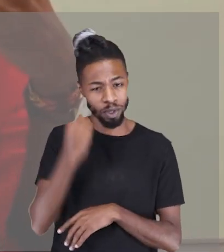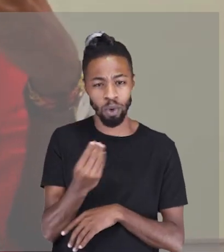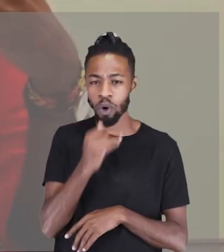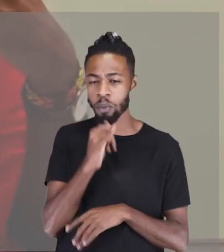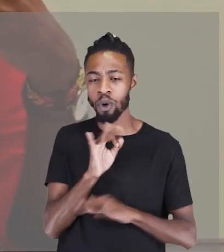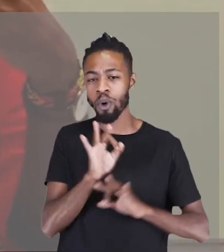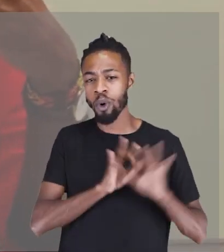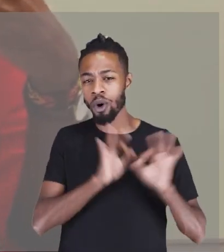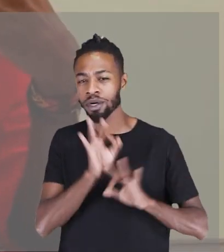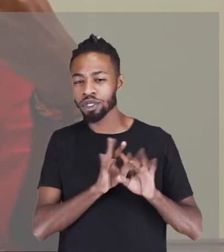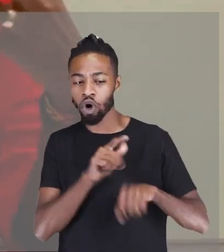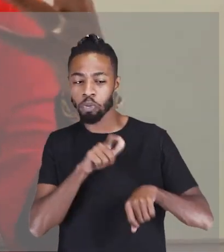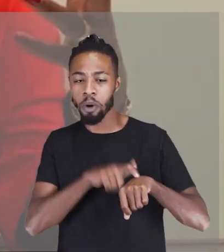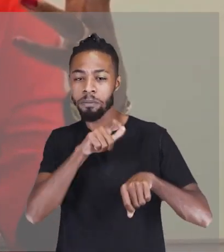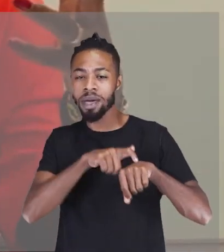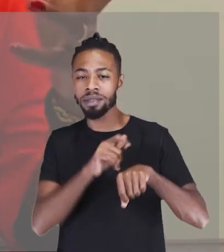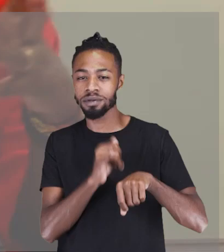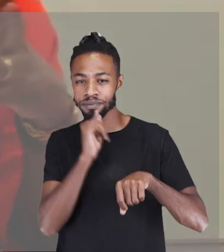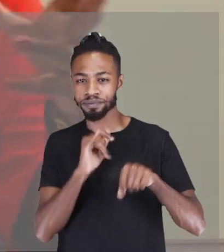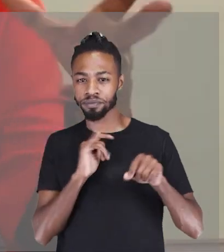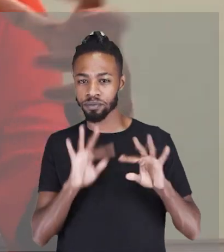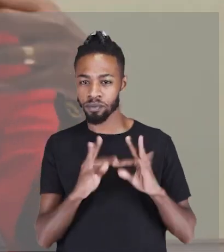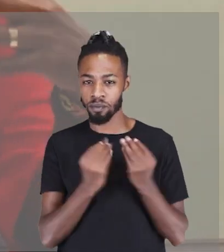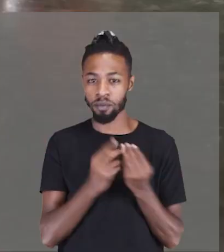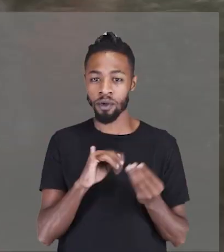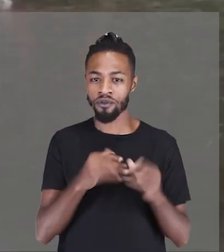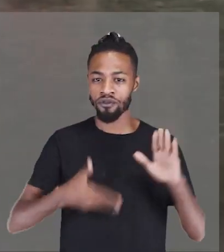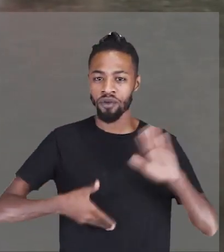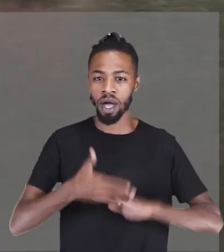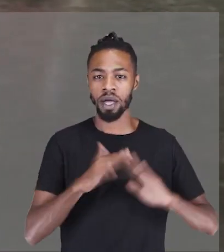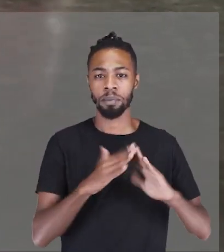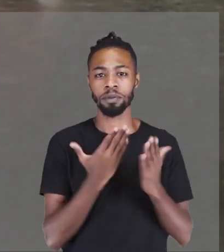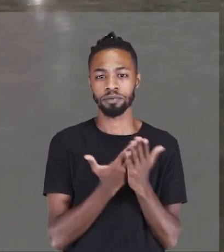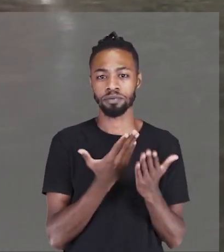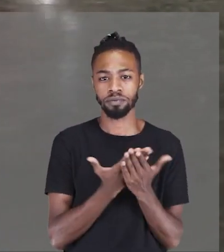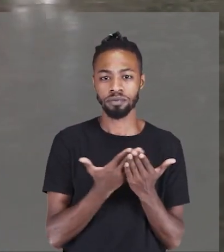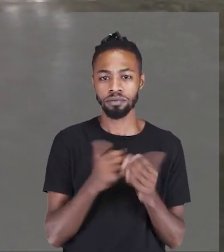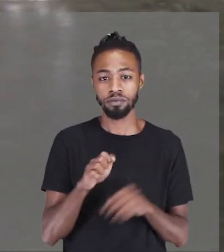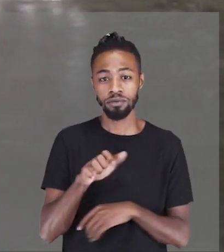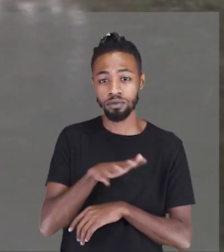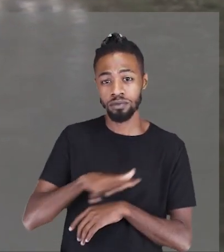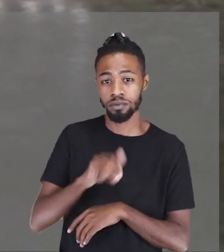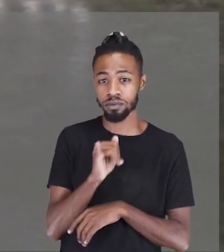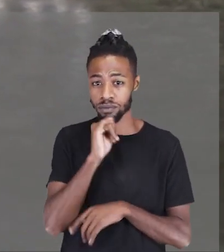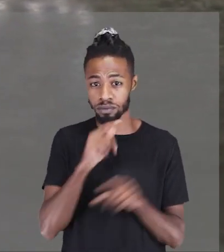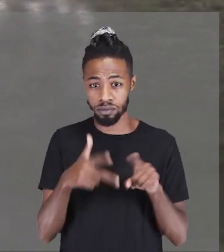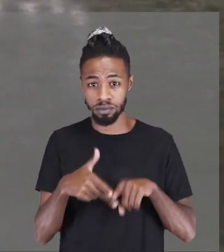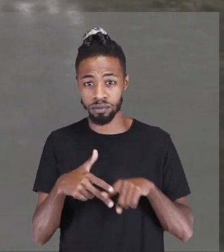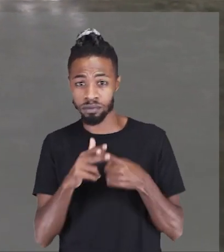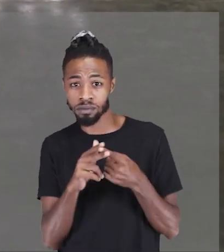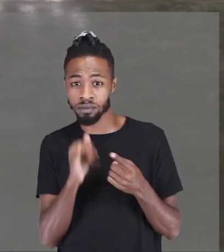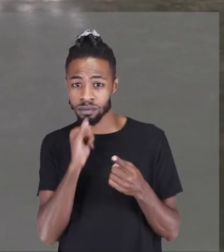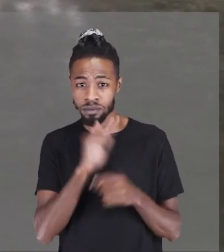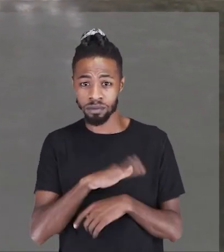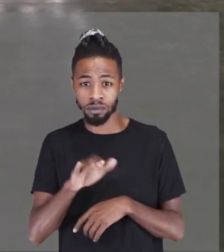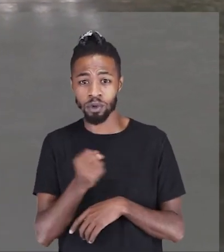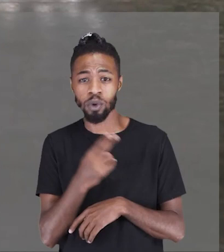E aí ela pensa, como é que ela organiza os momentos em que as famílias vão para a escola? Só como um ambiente para reclamar